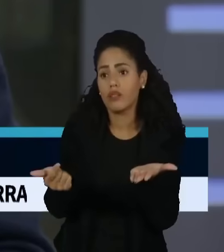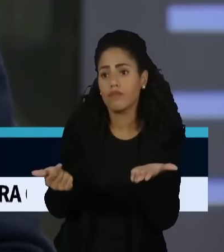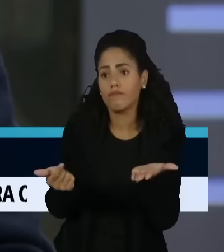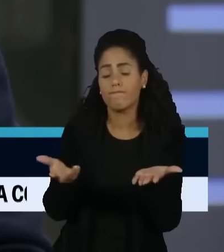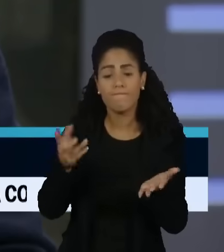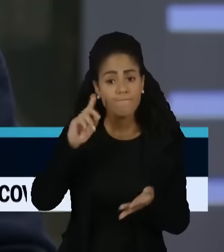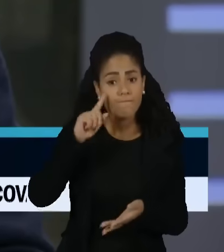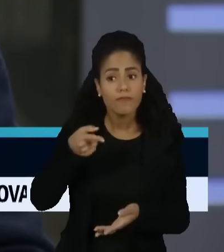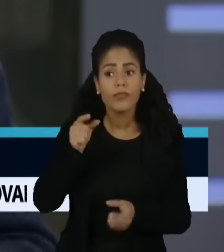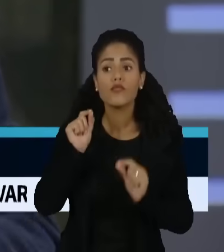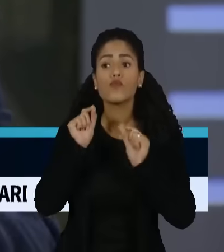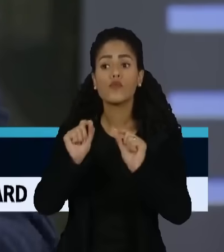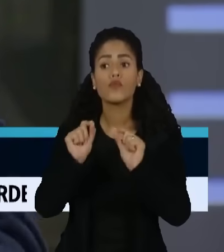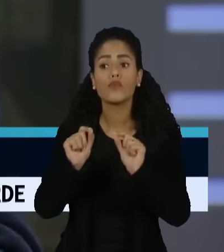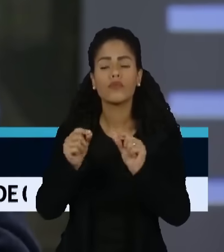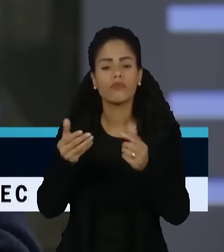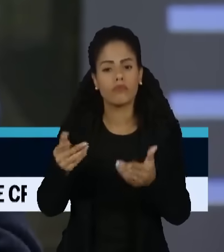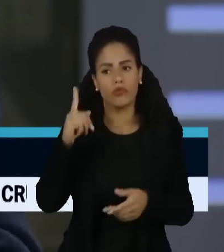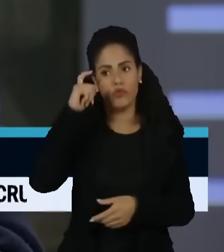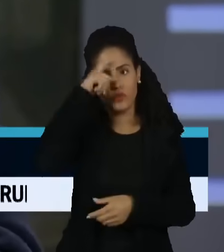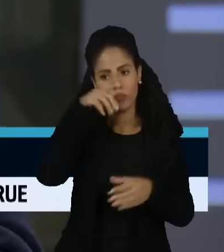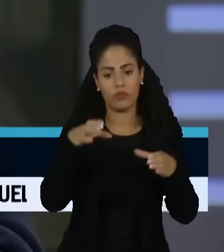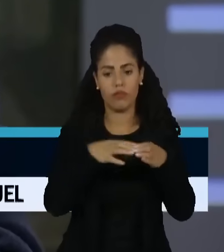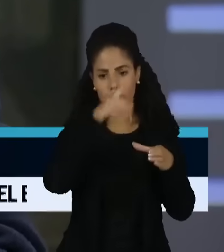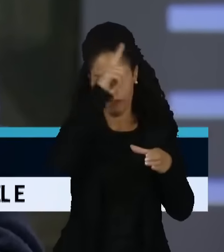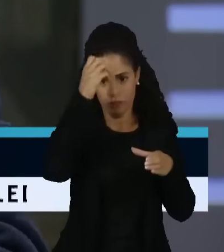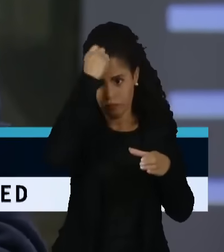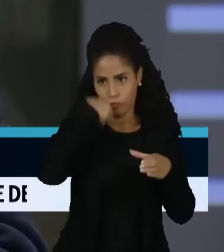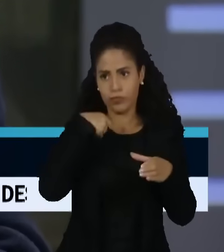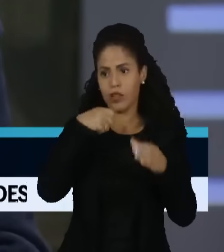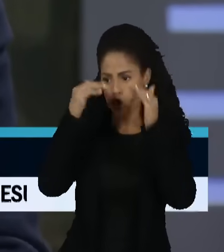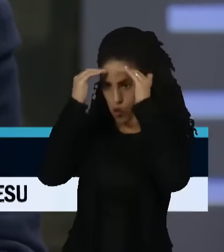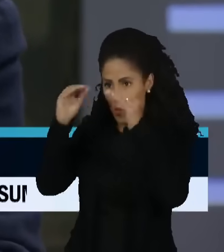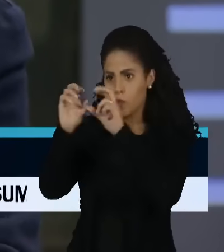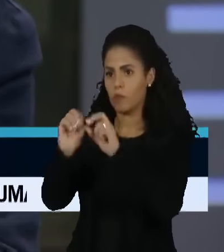provavelmente nós teremos uma tragédia humanitária daquelas. E vamos ainda